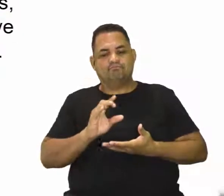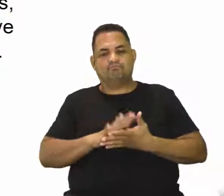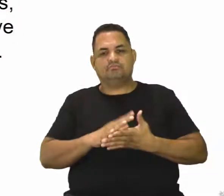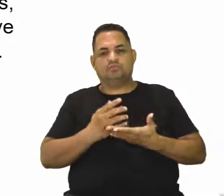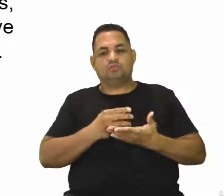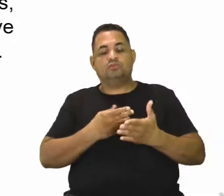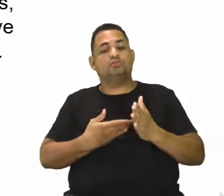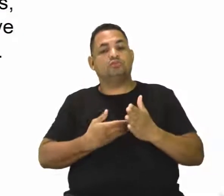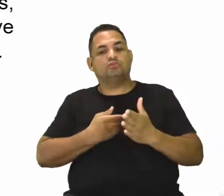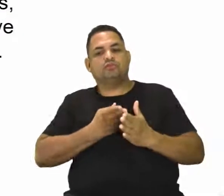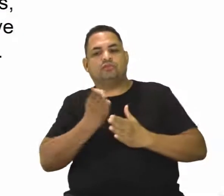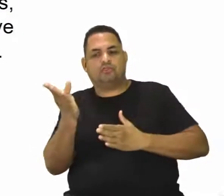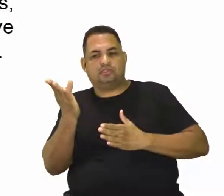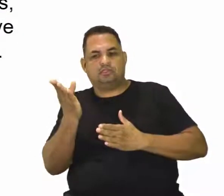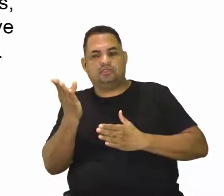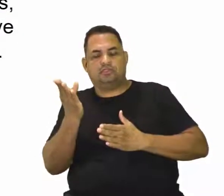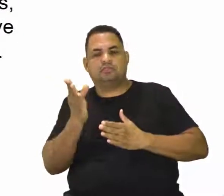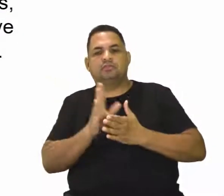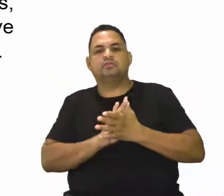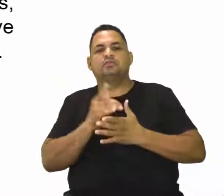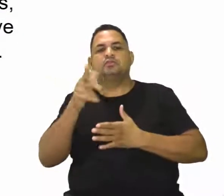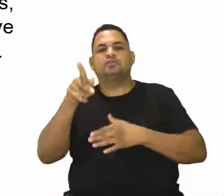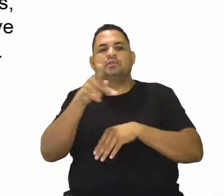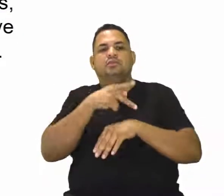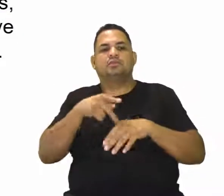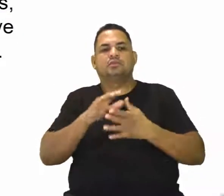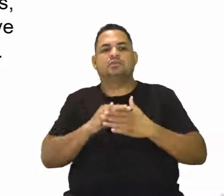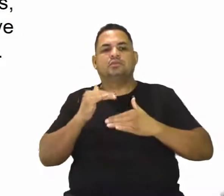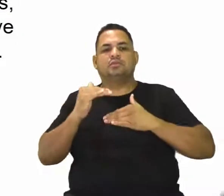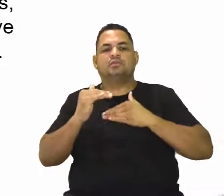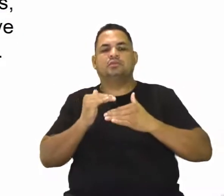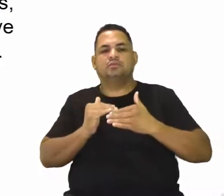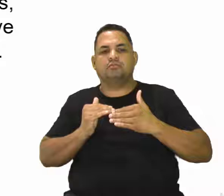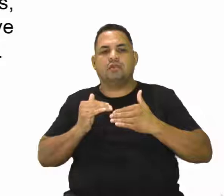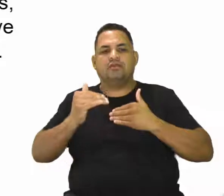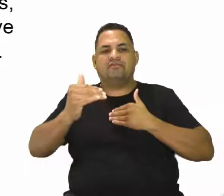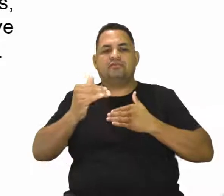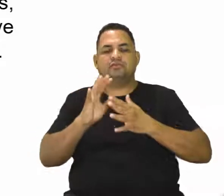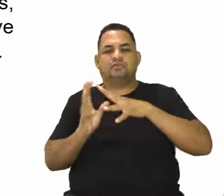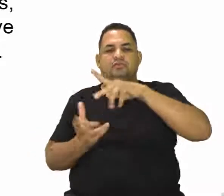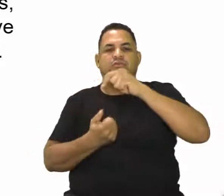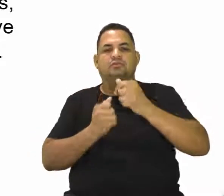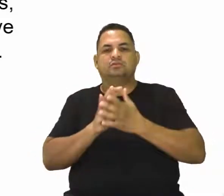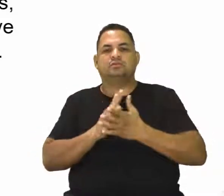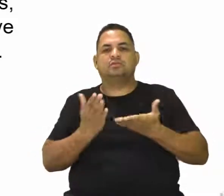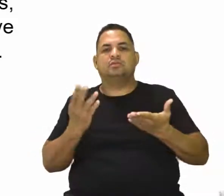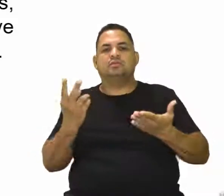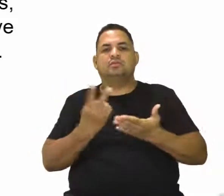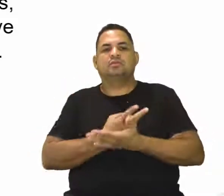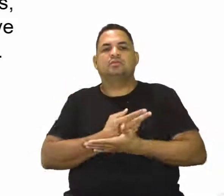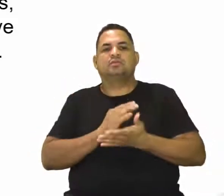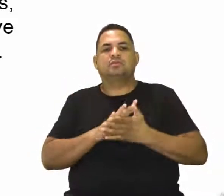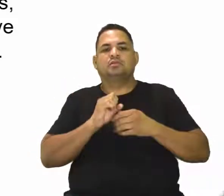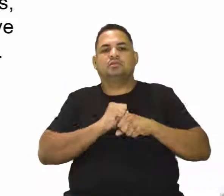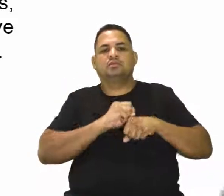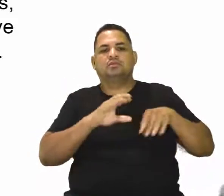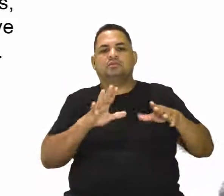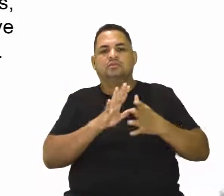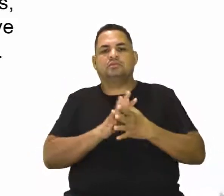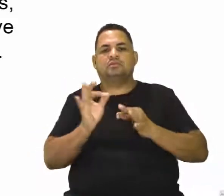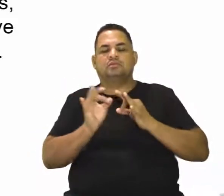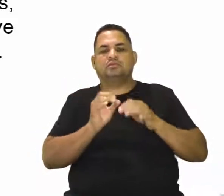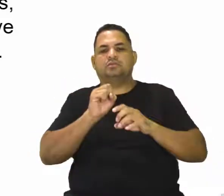mercado. O avanço, então, da globalização culminou também na expansão e consolidação do